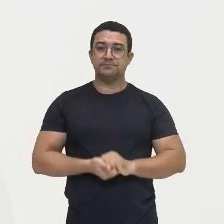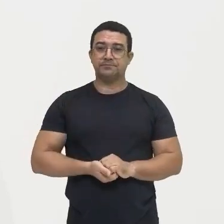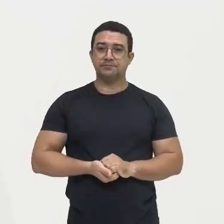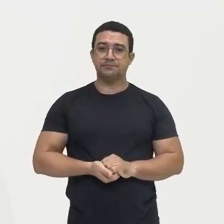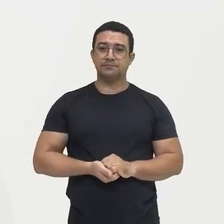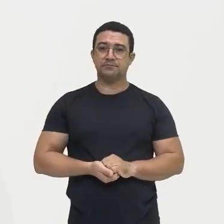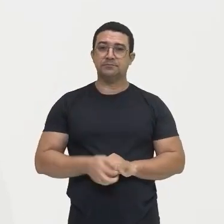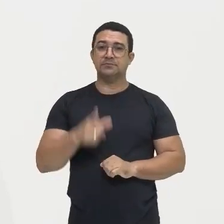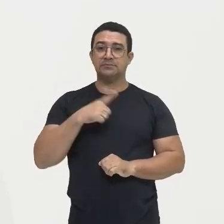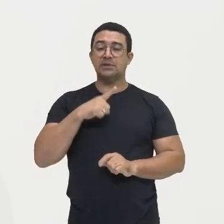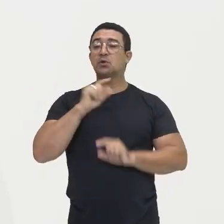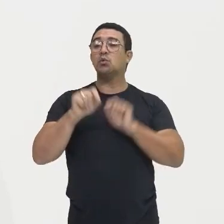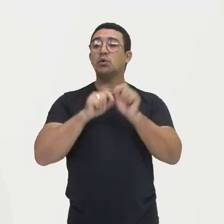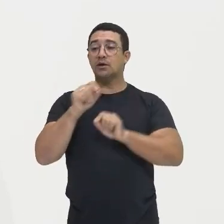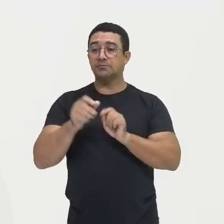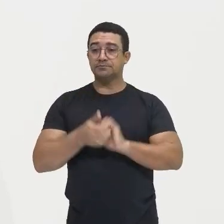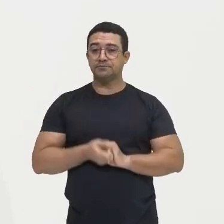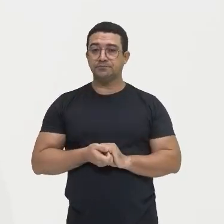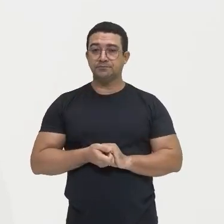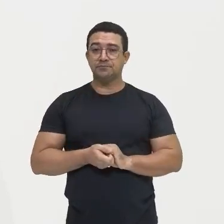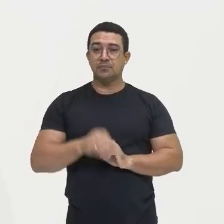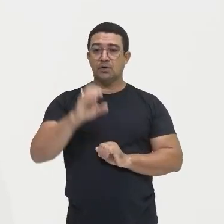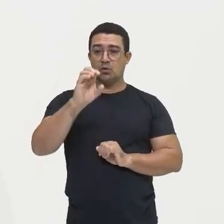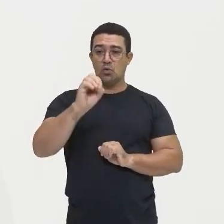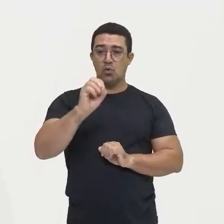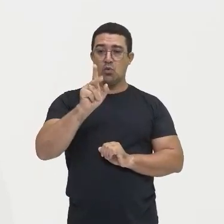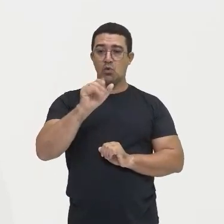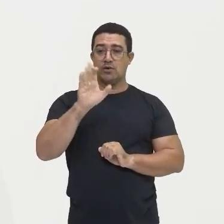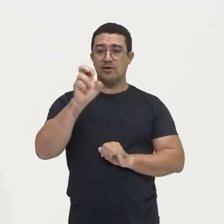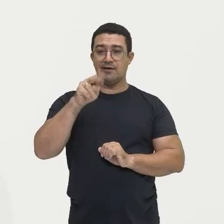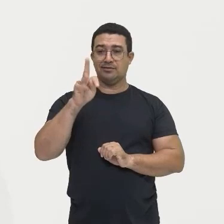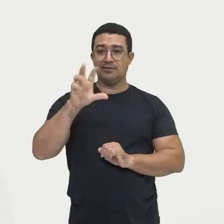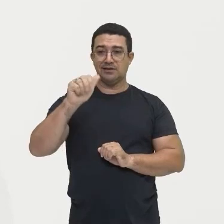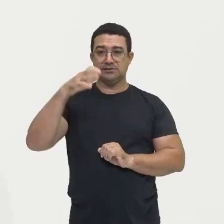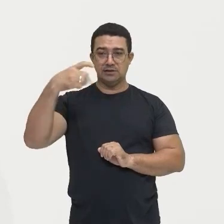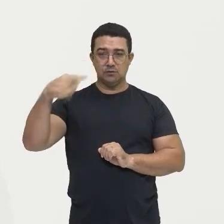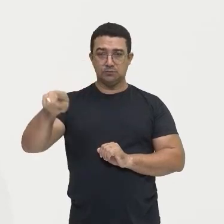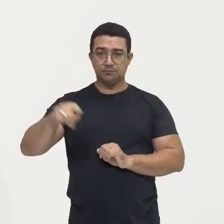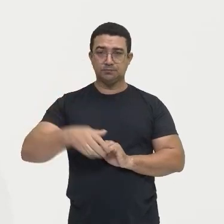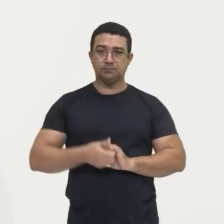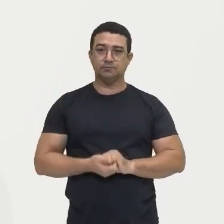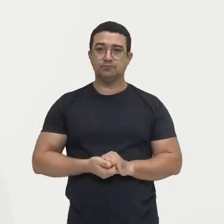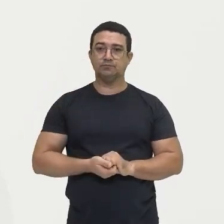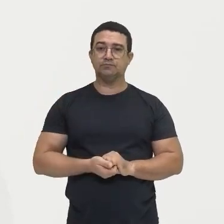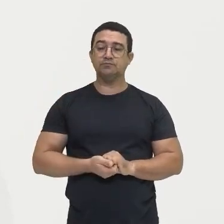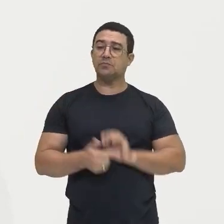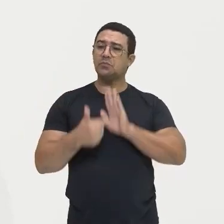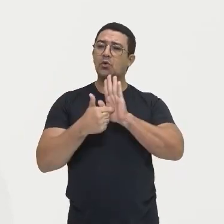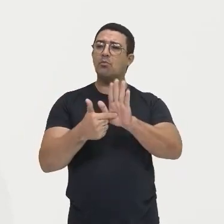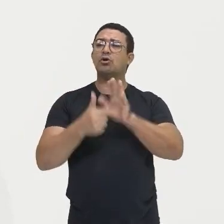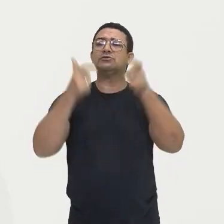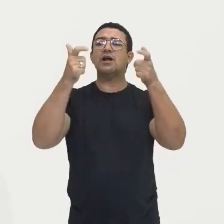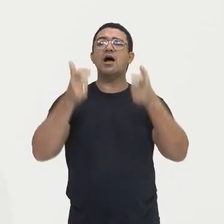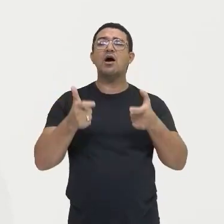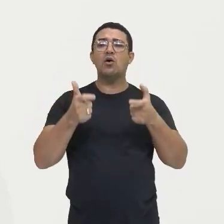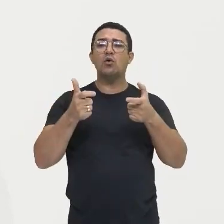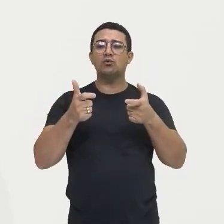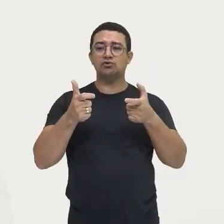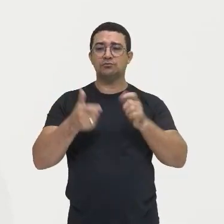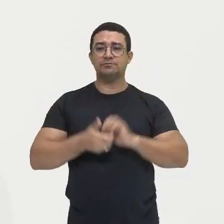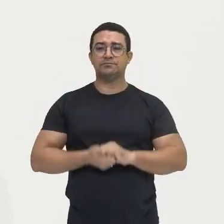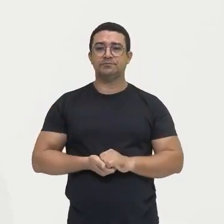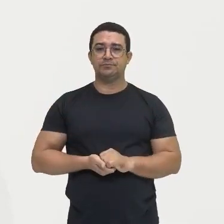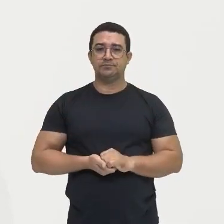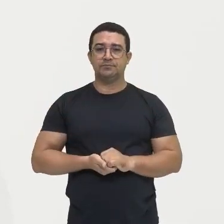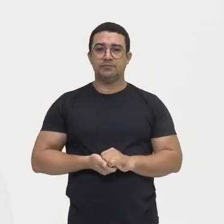a orientação. A orientação ela vai indicar para a gente onde é que está